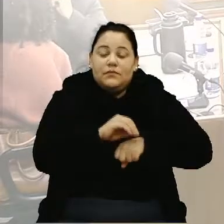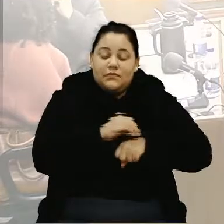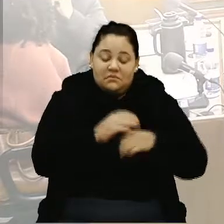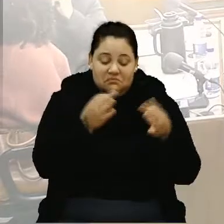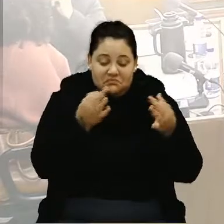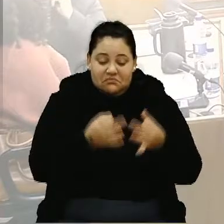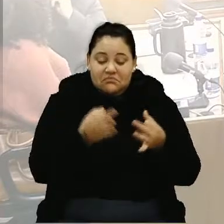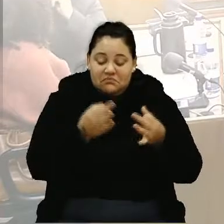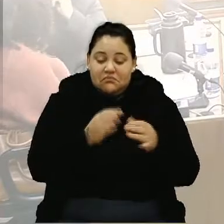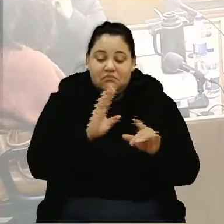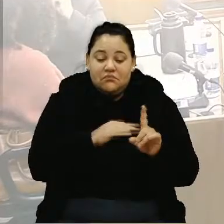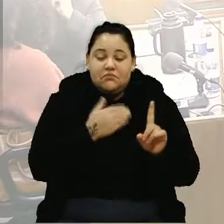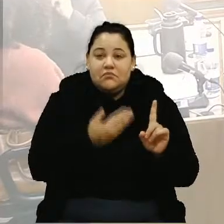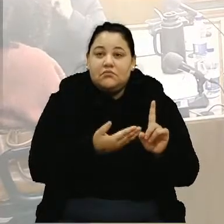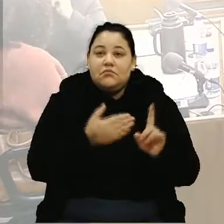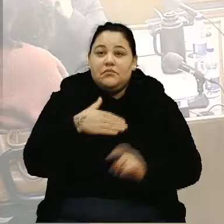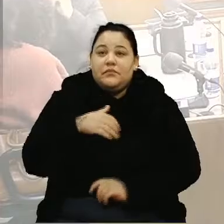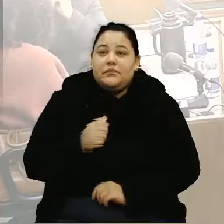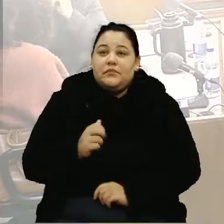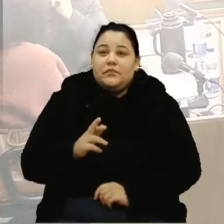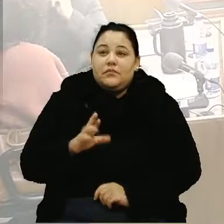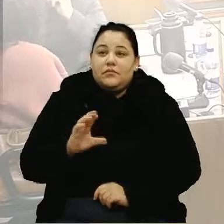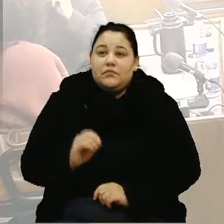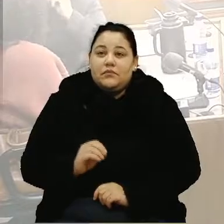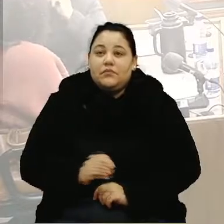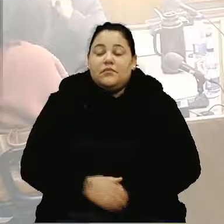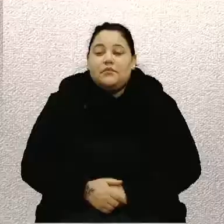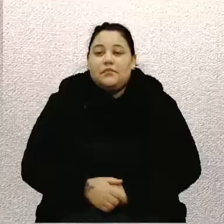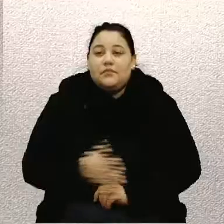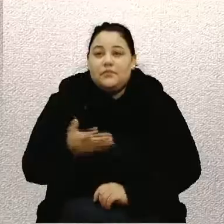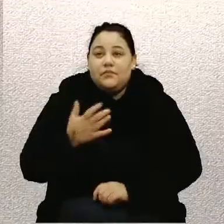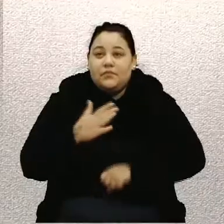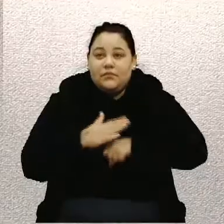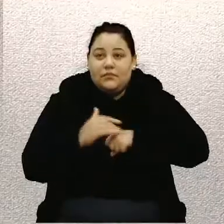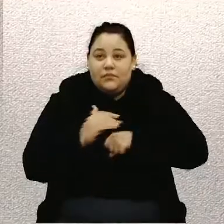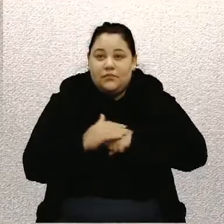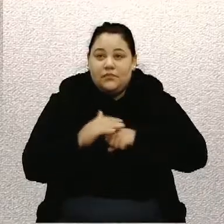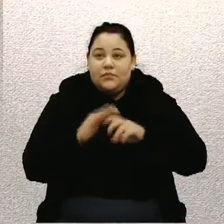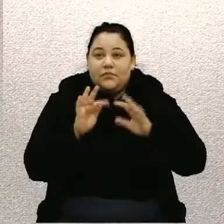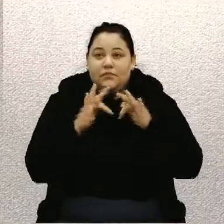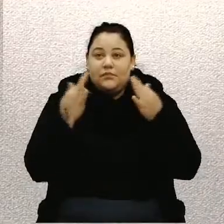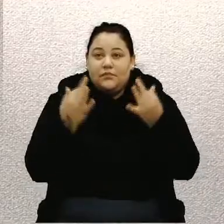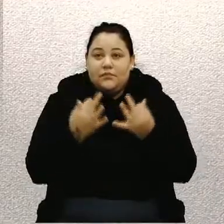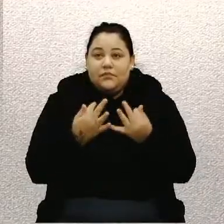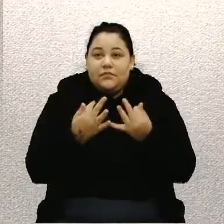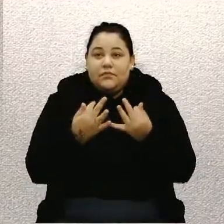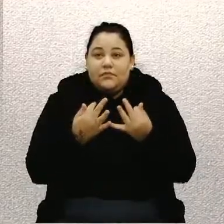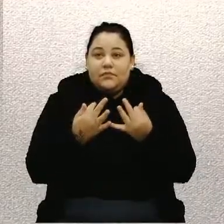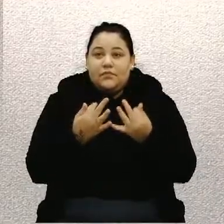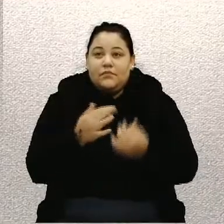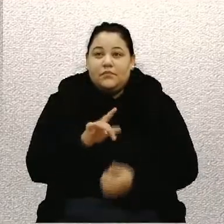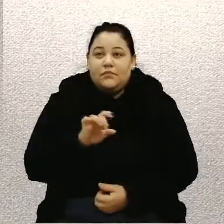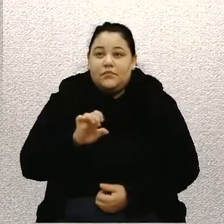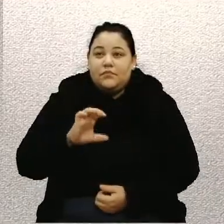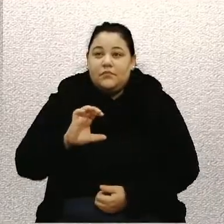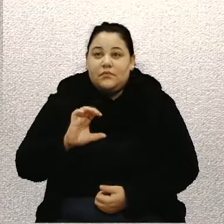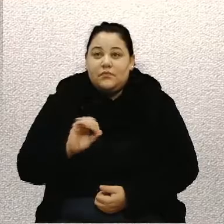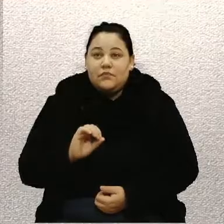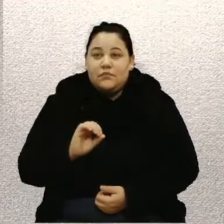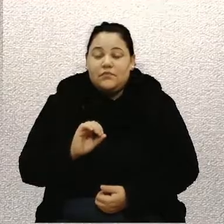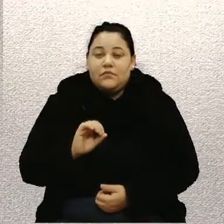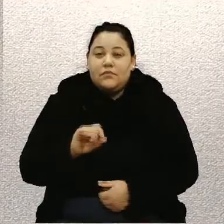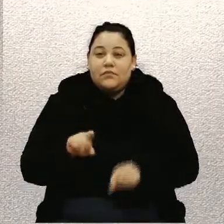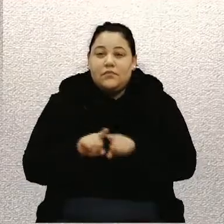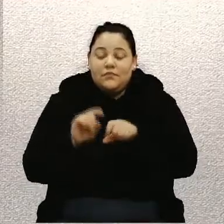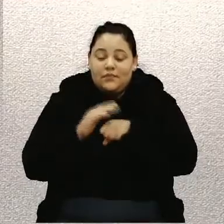ao Mauro Bettiol, e aqui saudar carinhosamente a família, a Leila, o Léo Bettiol, querido amigo, e também